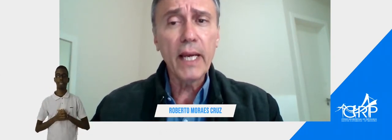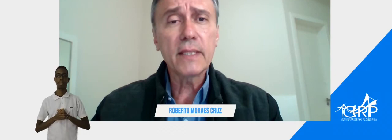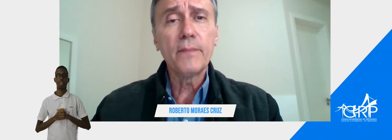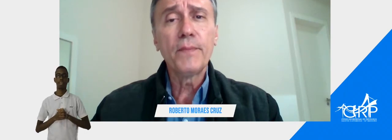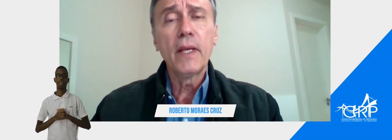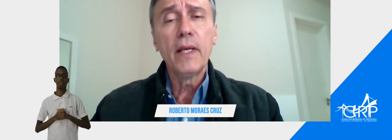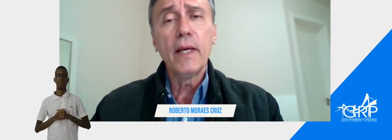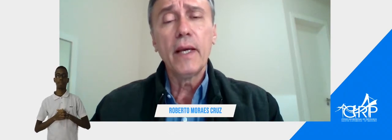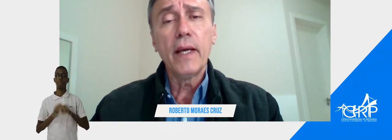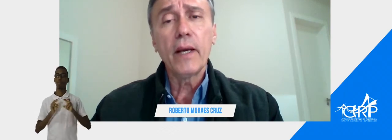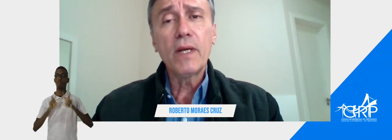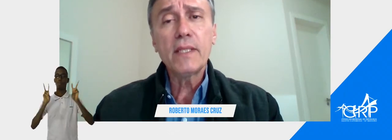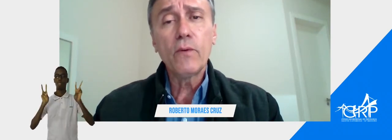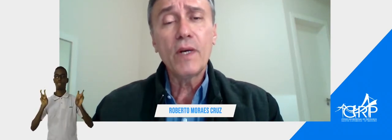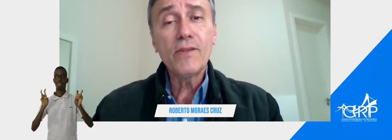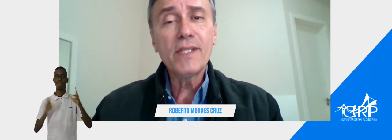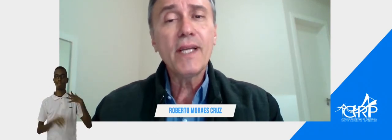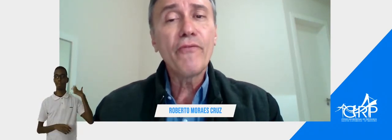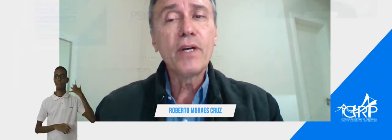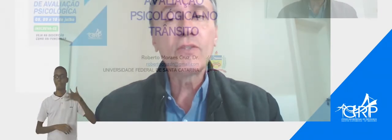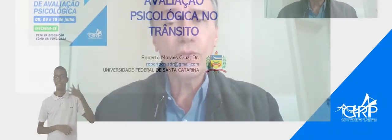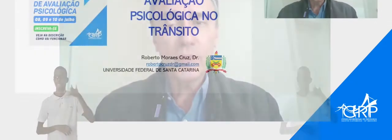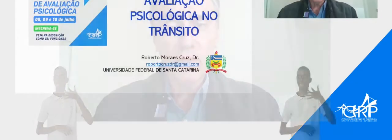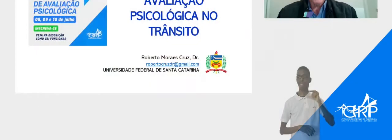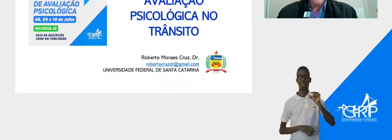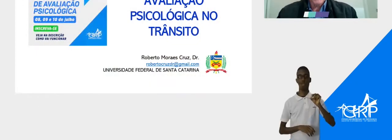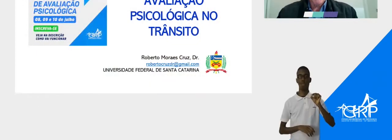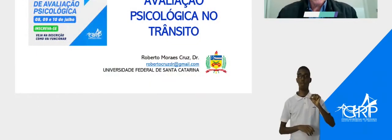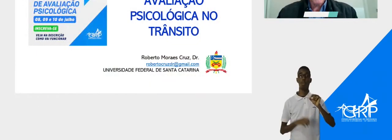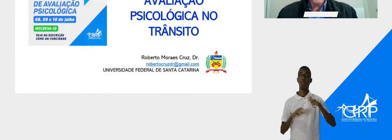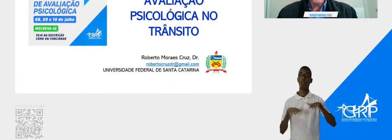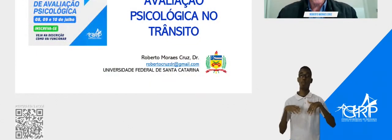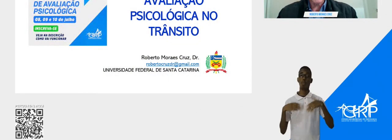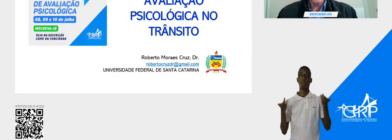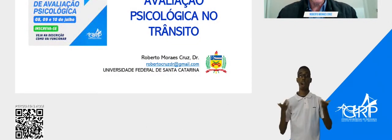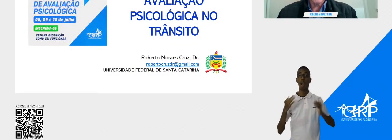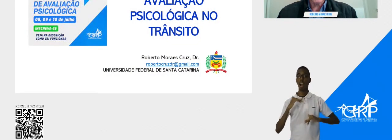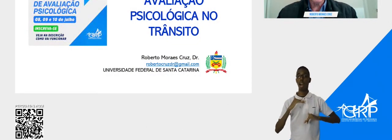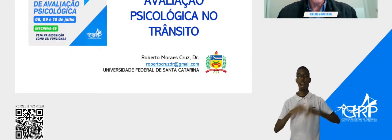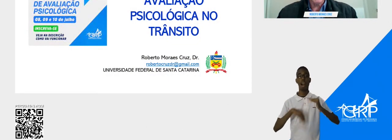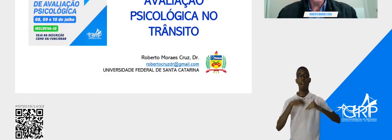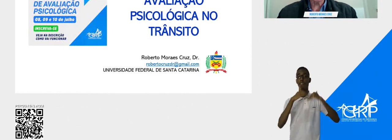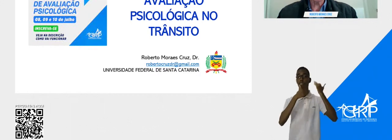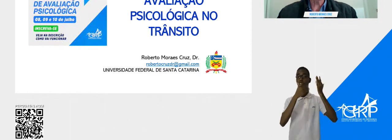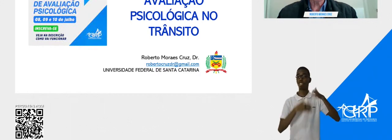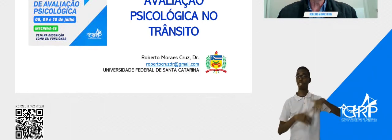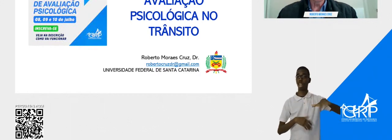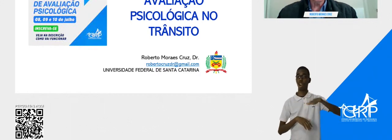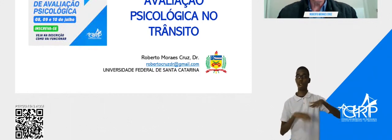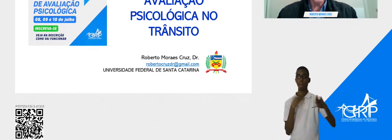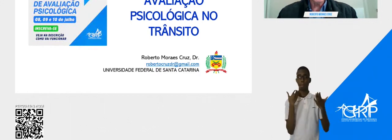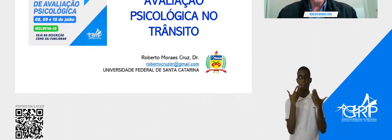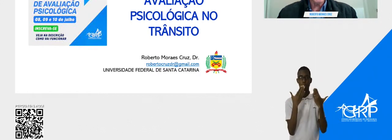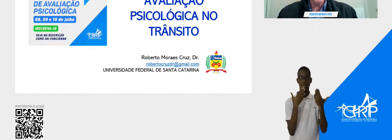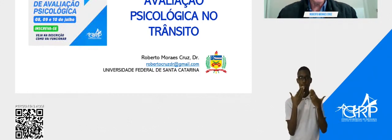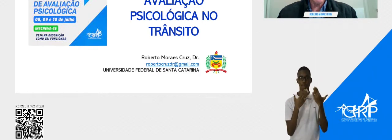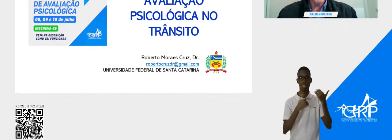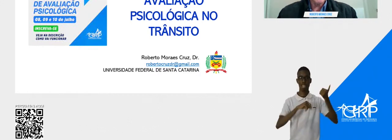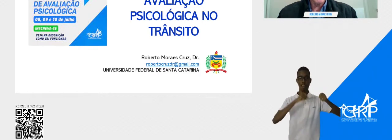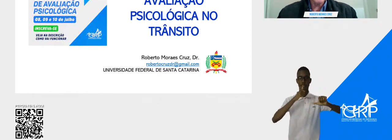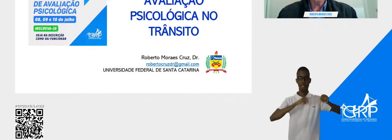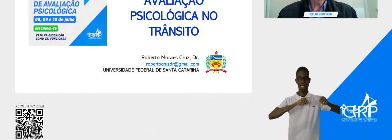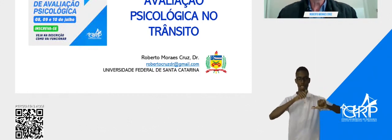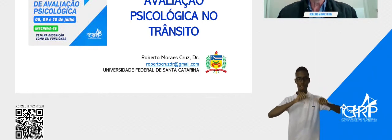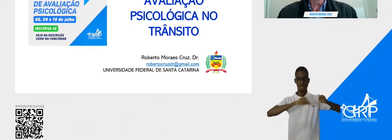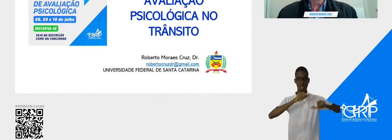o tema dessa palestra é quais são esses avanços, né, no campo da avaliação psicológica no trânsito? O que é necessário hoje produzir em termos